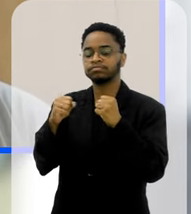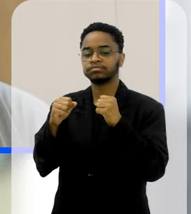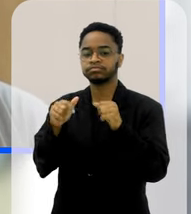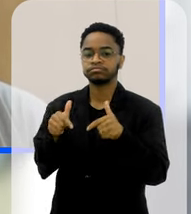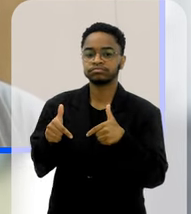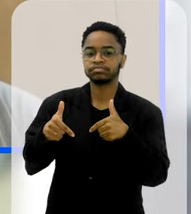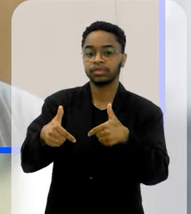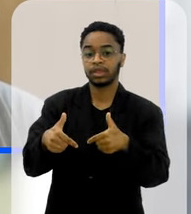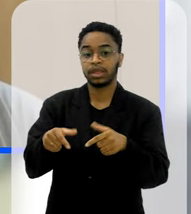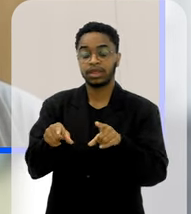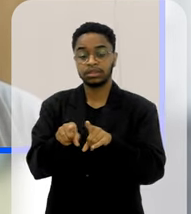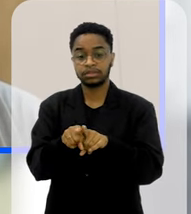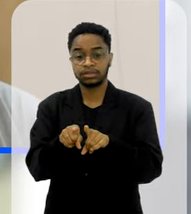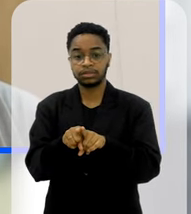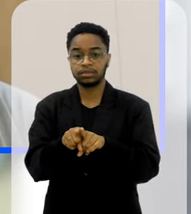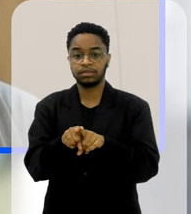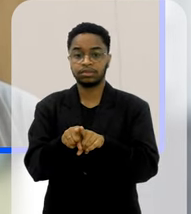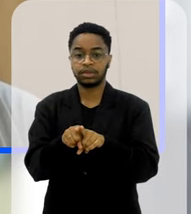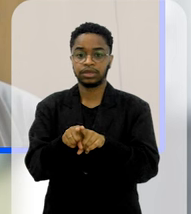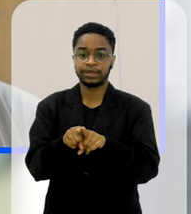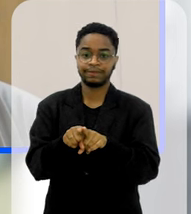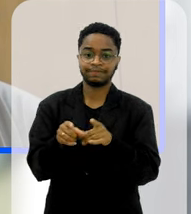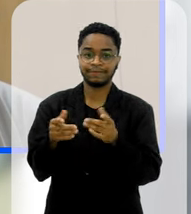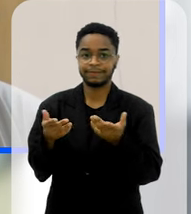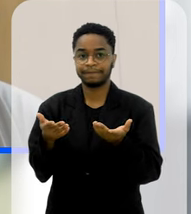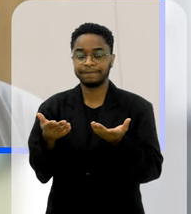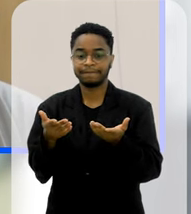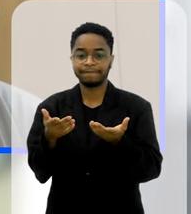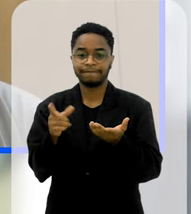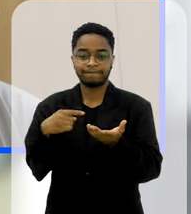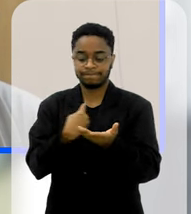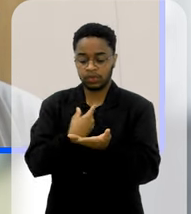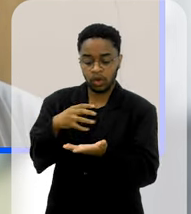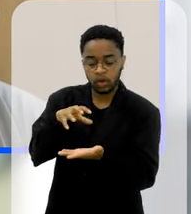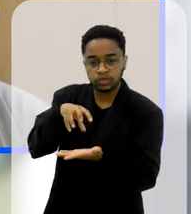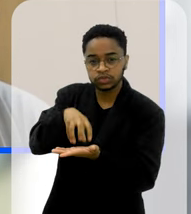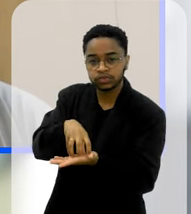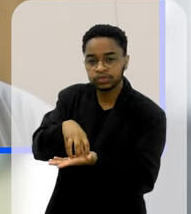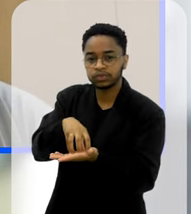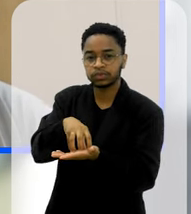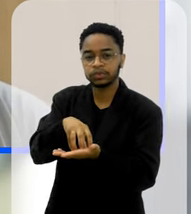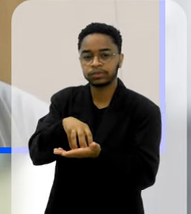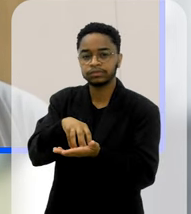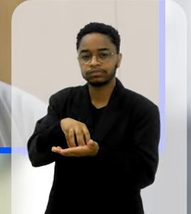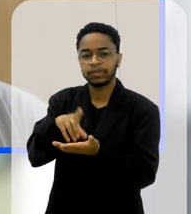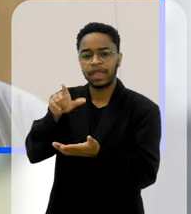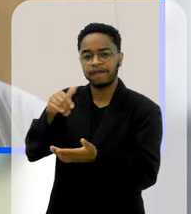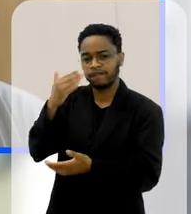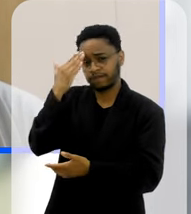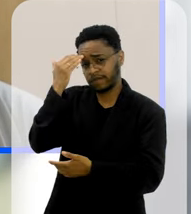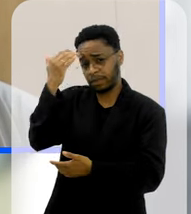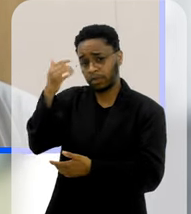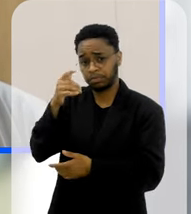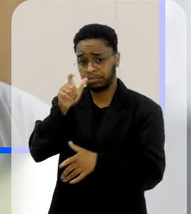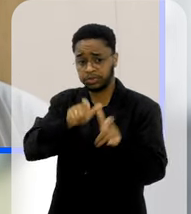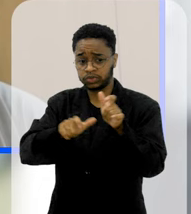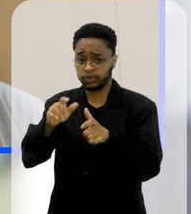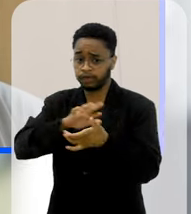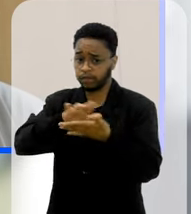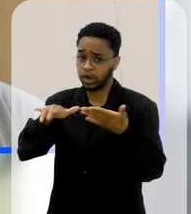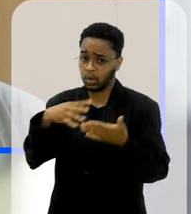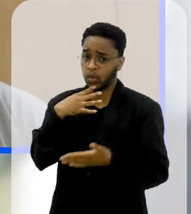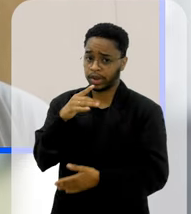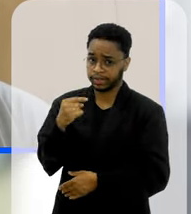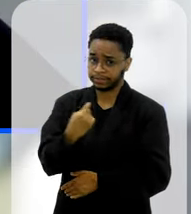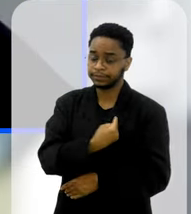dessas atividades, e nos faz, né, ser um núcleo, né, muito reconhecido. Eu até